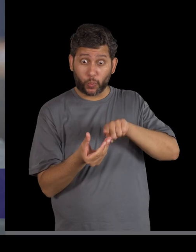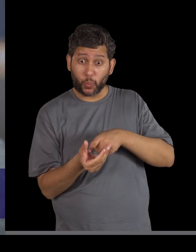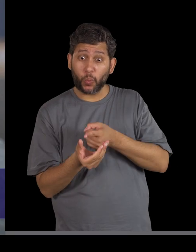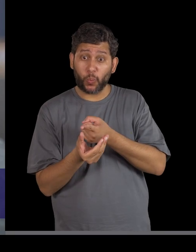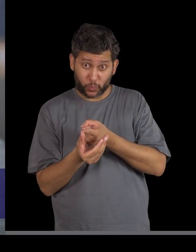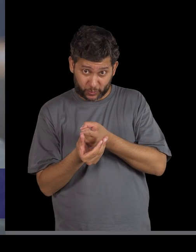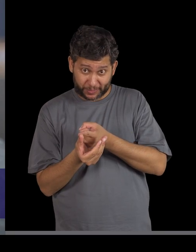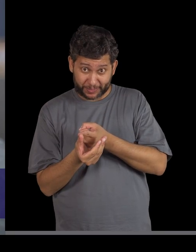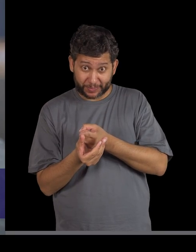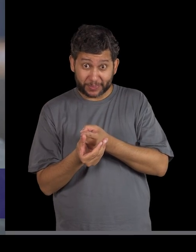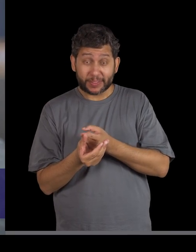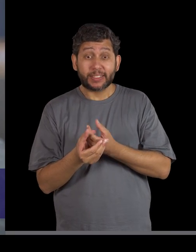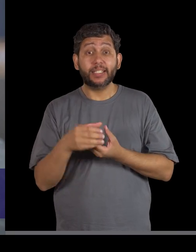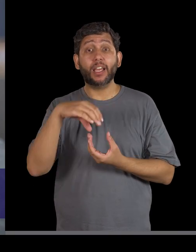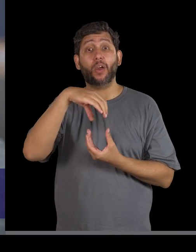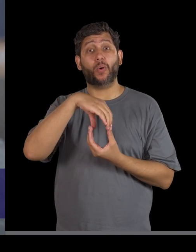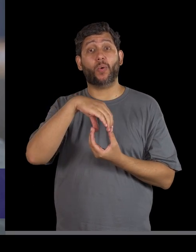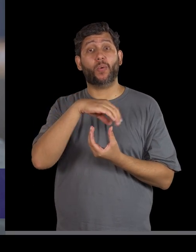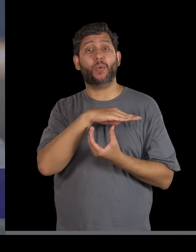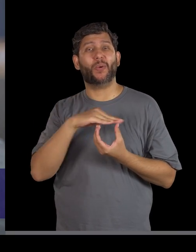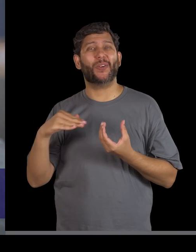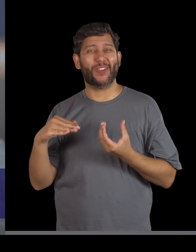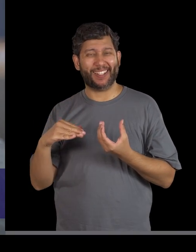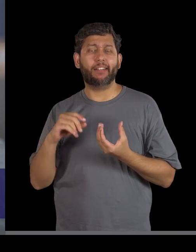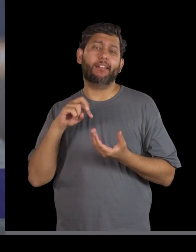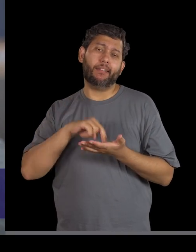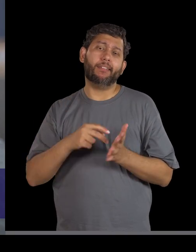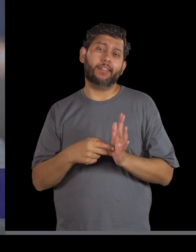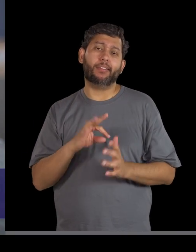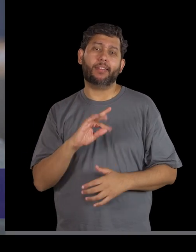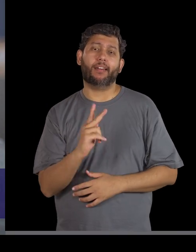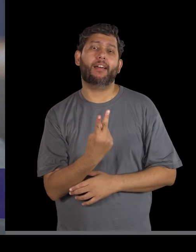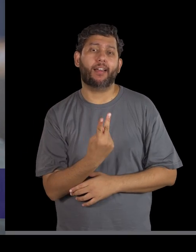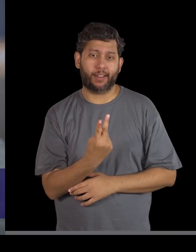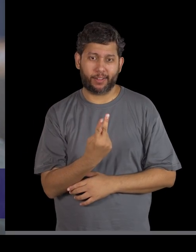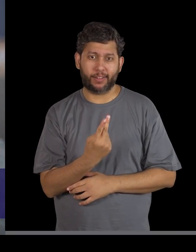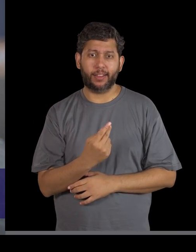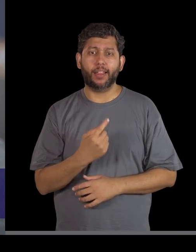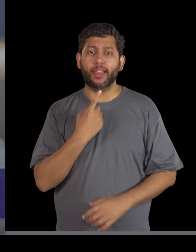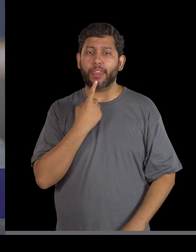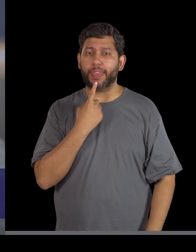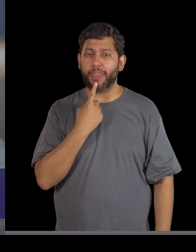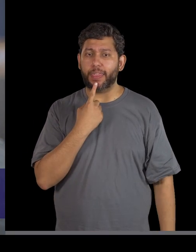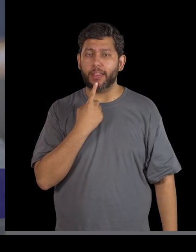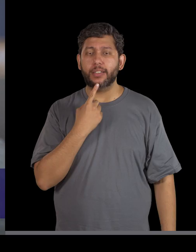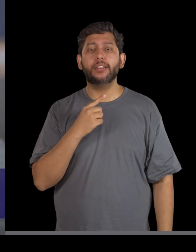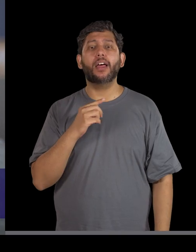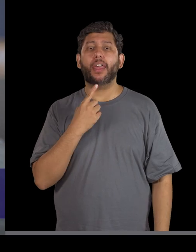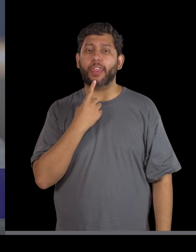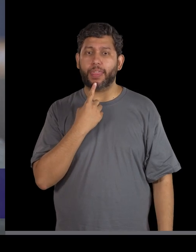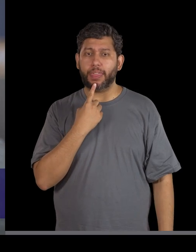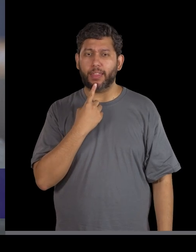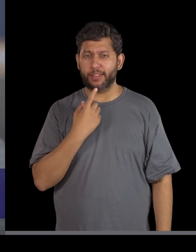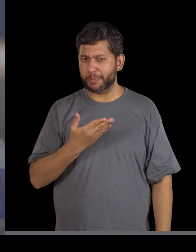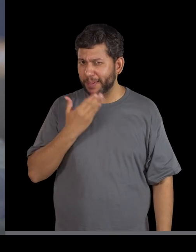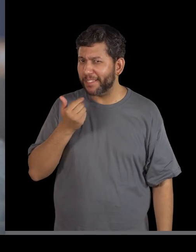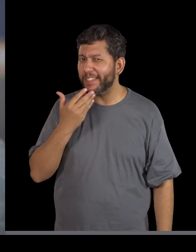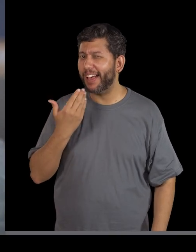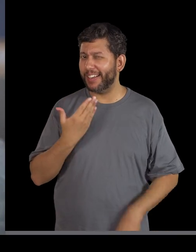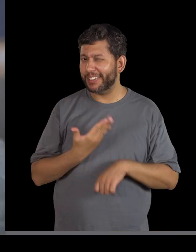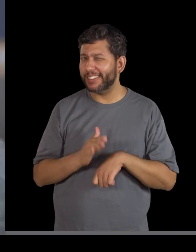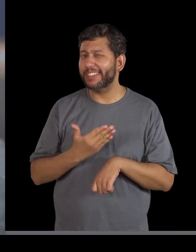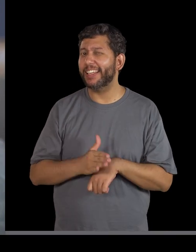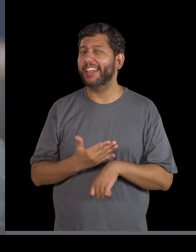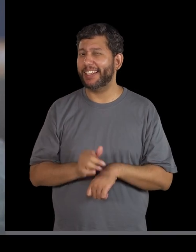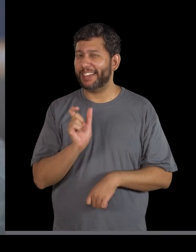que é o ferradurinha, que é o U mais curto, sal, e o símbolo do TH, unvoiced. Então, south, south. Tá